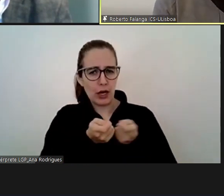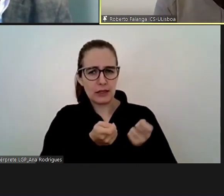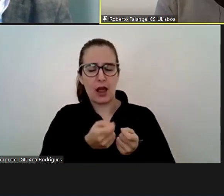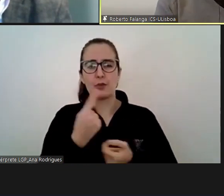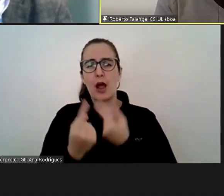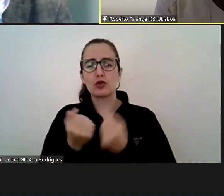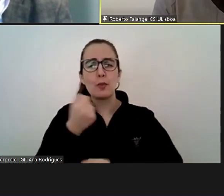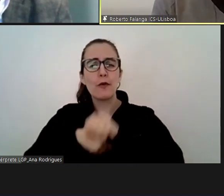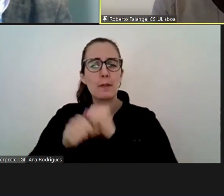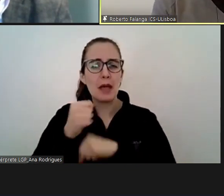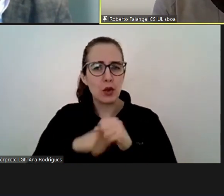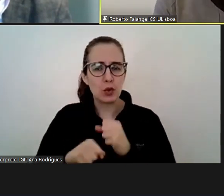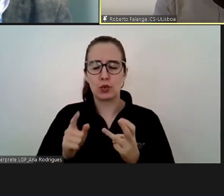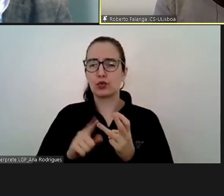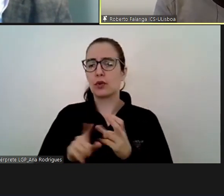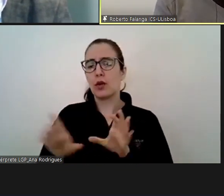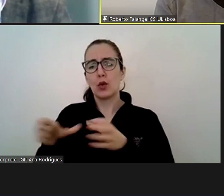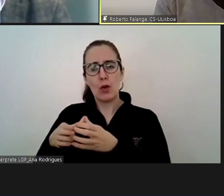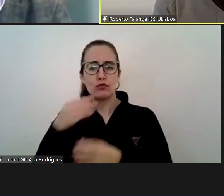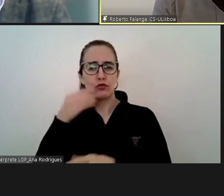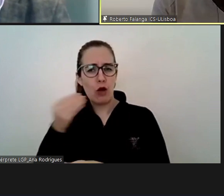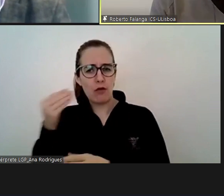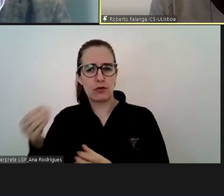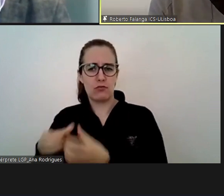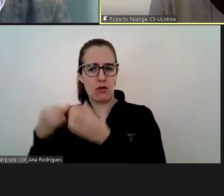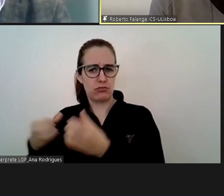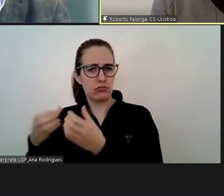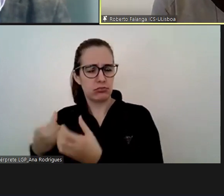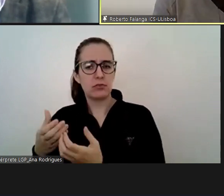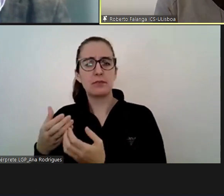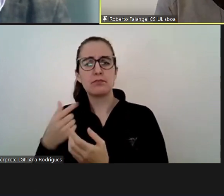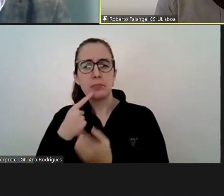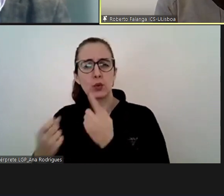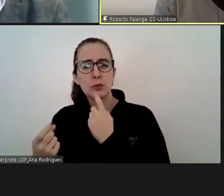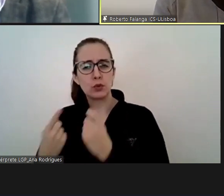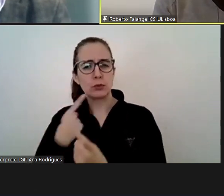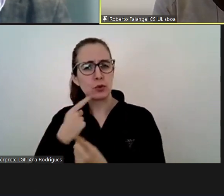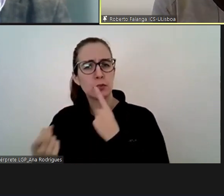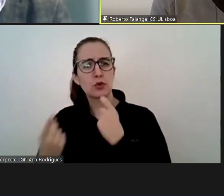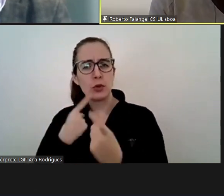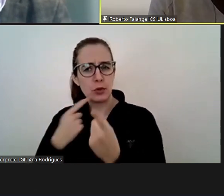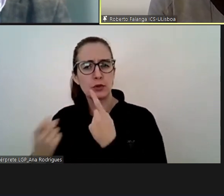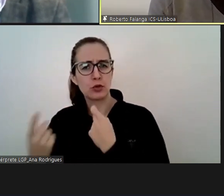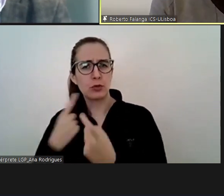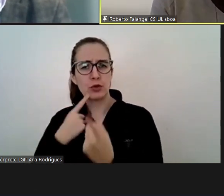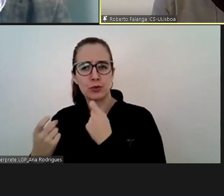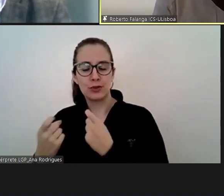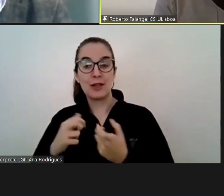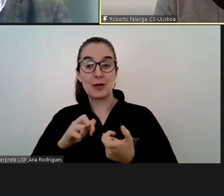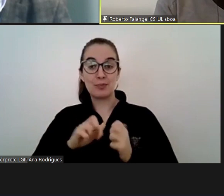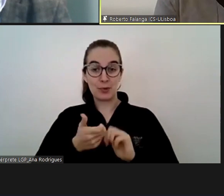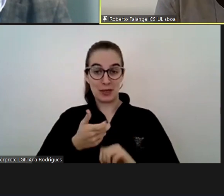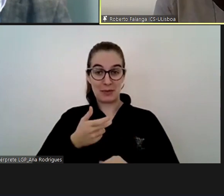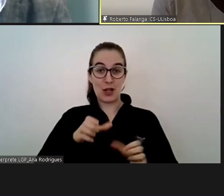movimentos, temos mobilizações que estão a colocar perguntas. E provavelmente aqui a questão é que estas perguntas não estão a ser